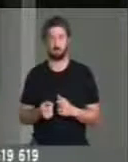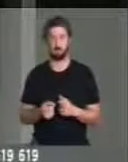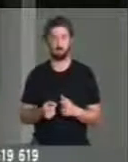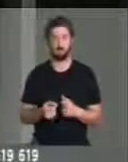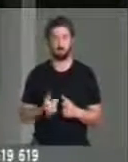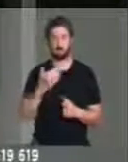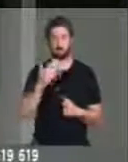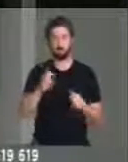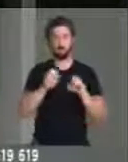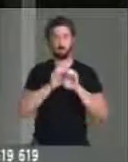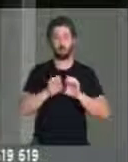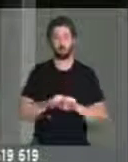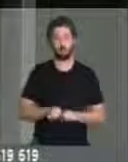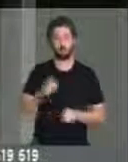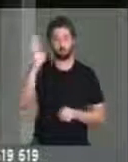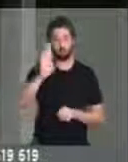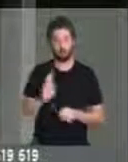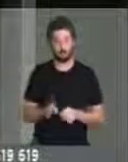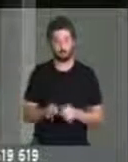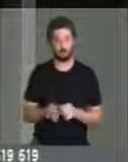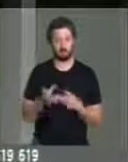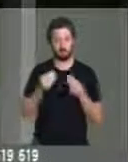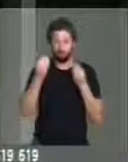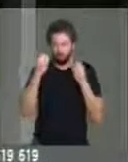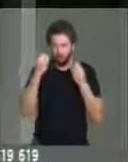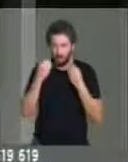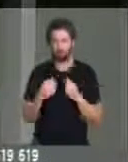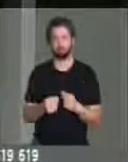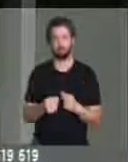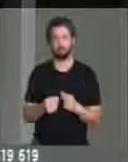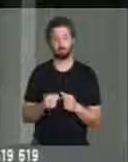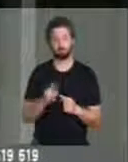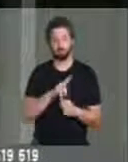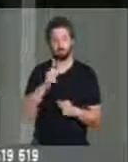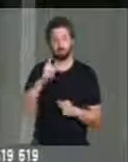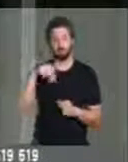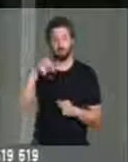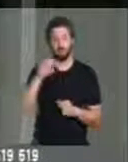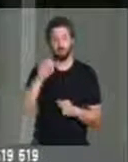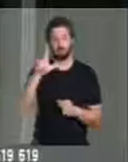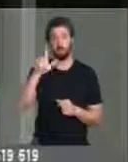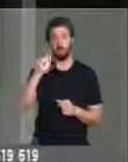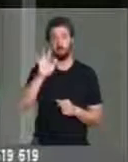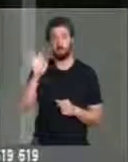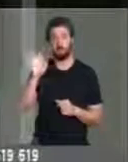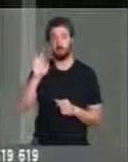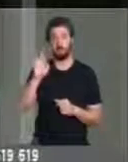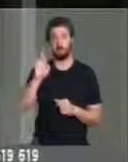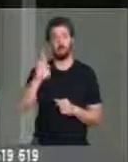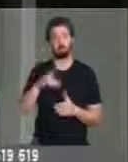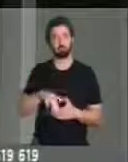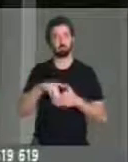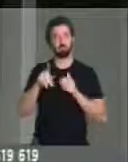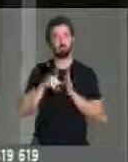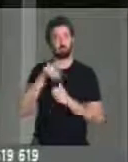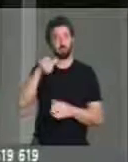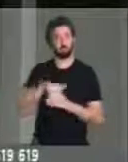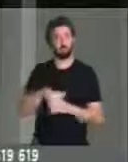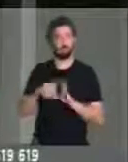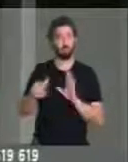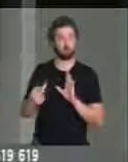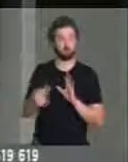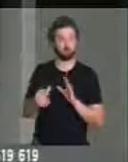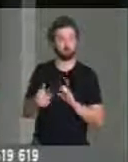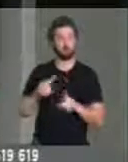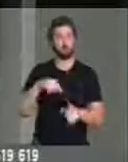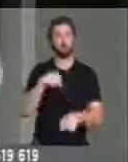para a infraestrutura nacional, ainda muito precária, chamado Plano Laffer, ele legitimado pelas urnas.